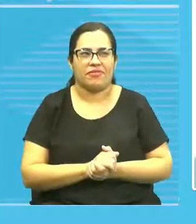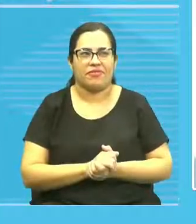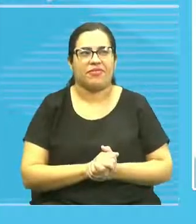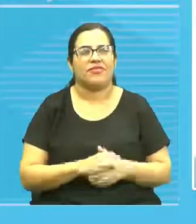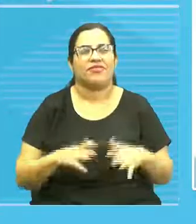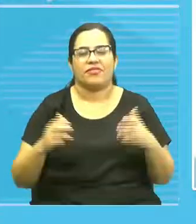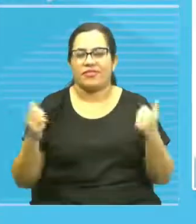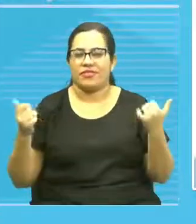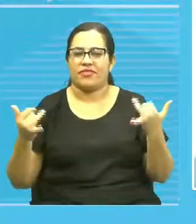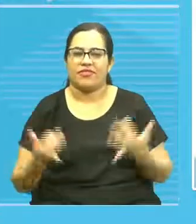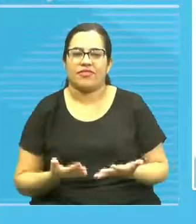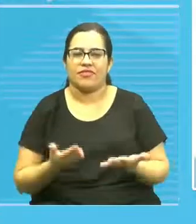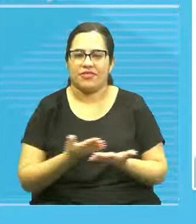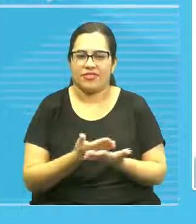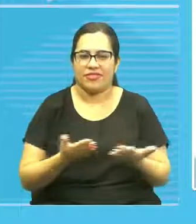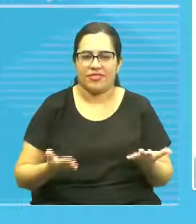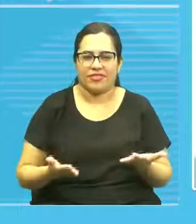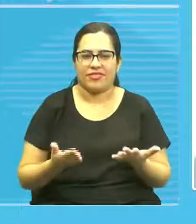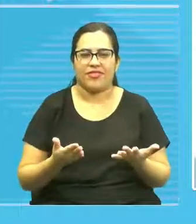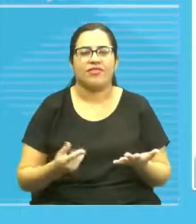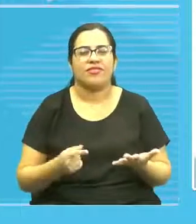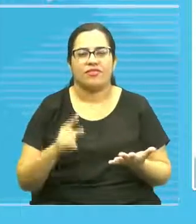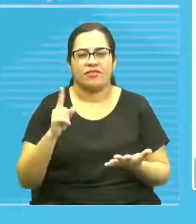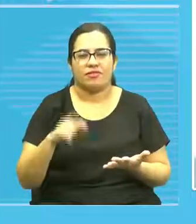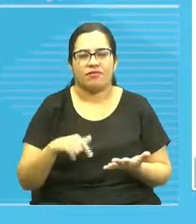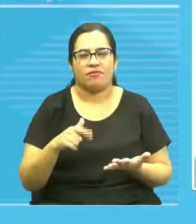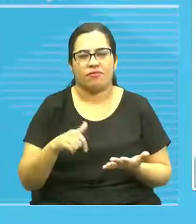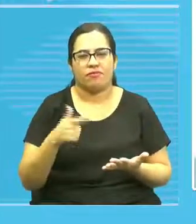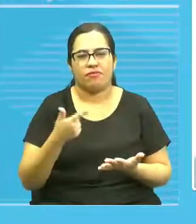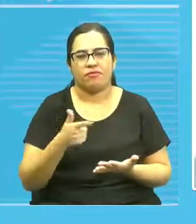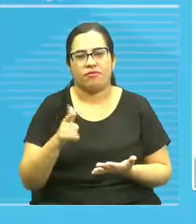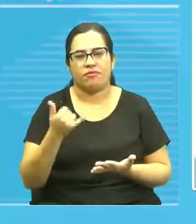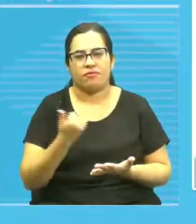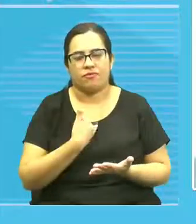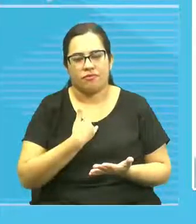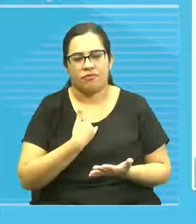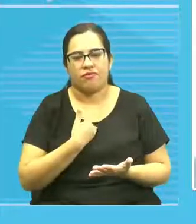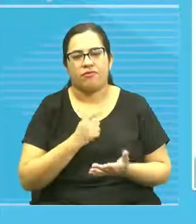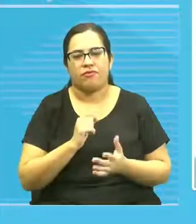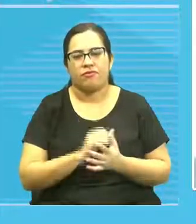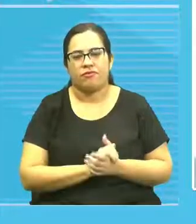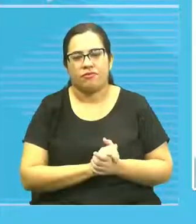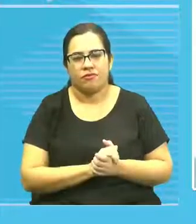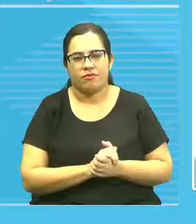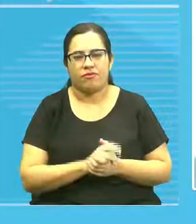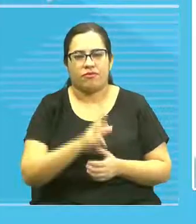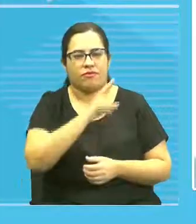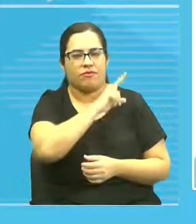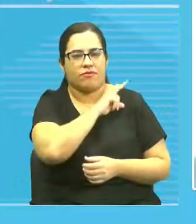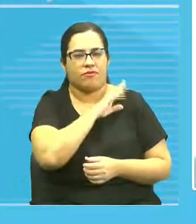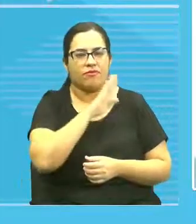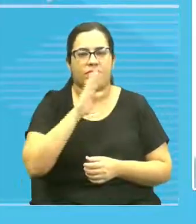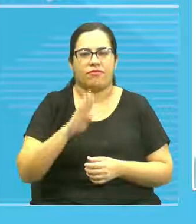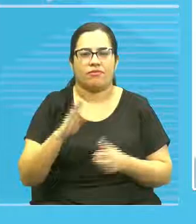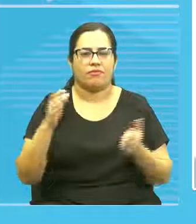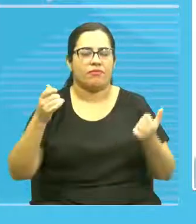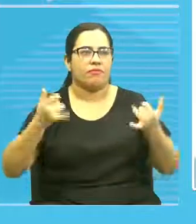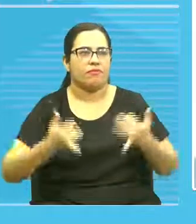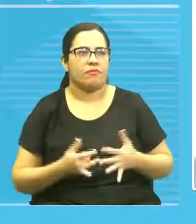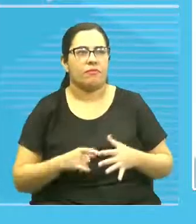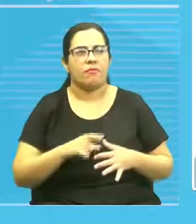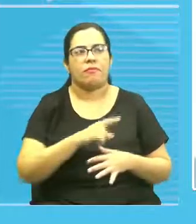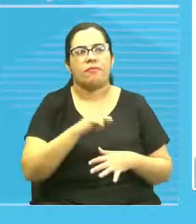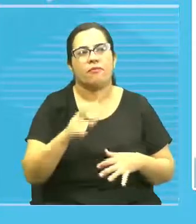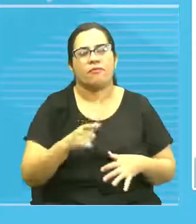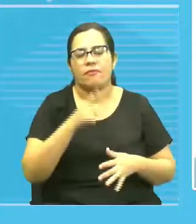Eu dei o um exemplo bem aqui para as meninas. Acho que foi para a Cassandra, mais cedo. Cassandra aí do segundo ano B. Eu disse: olha,